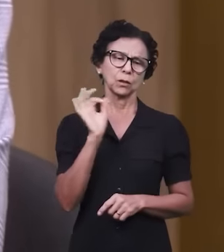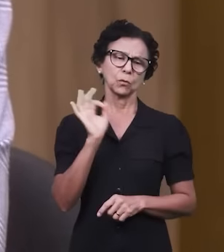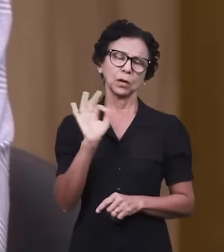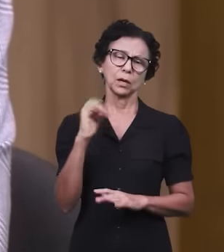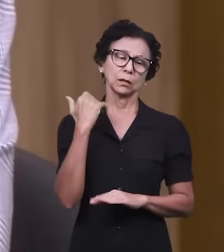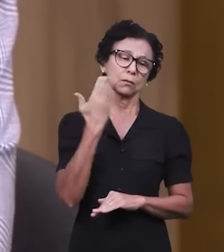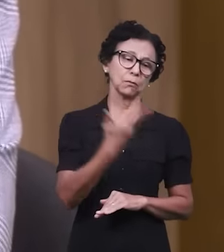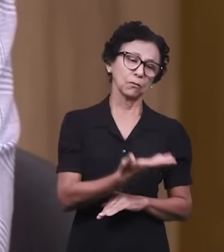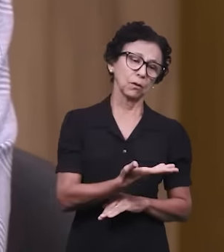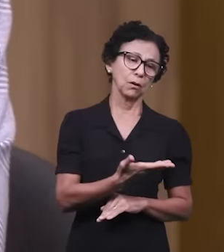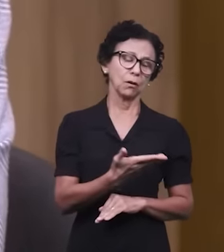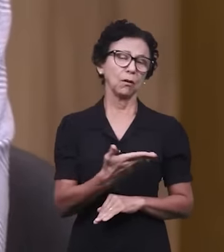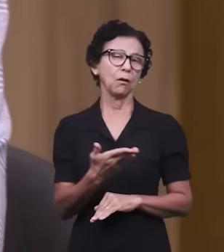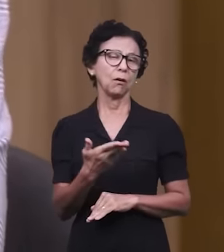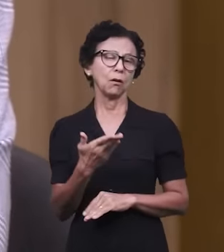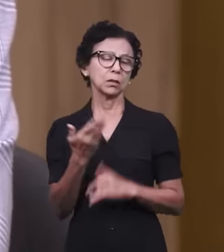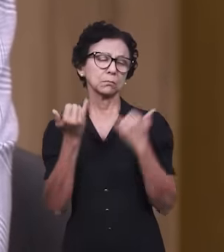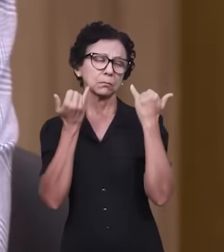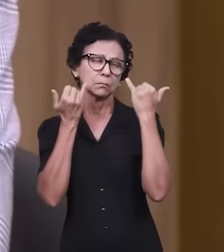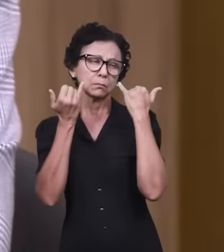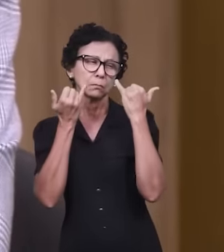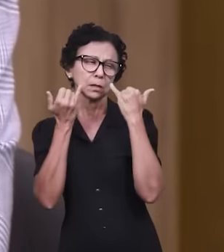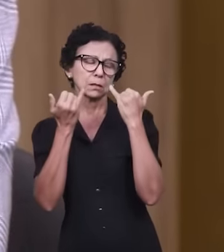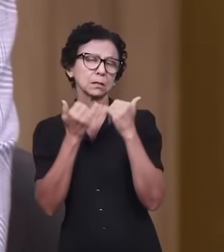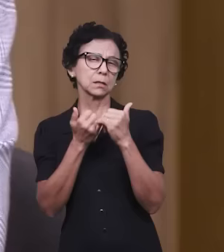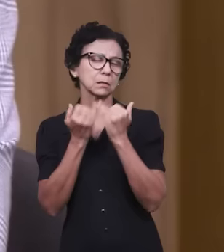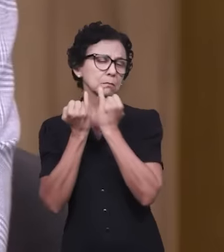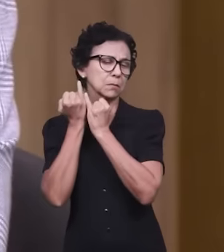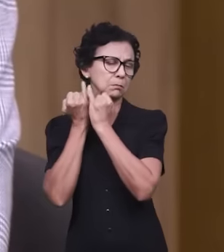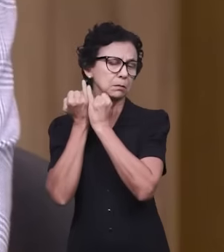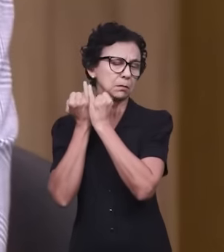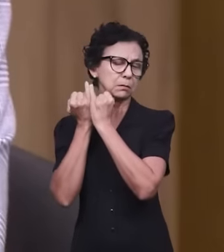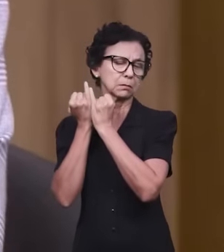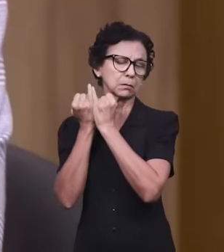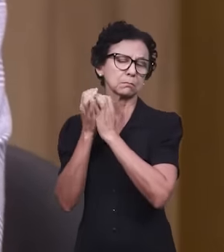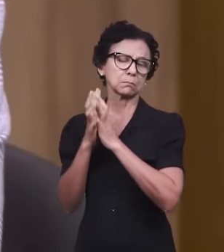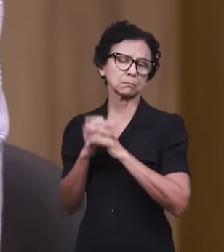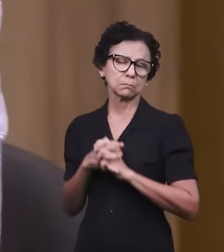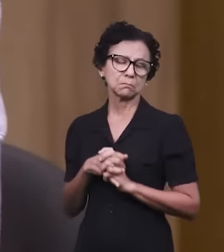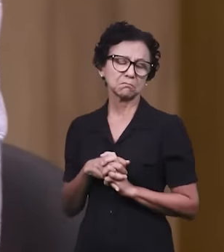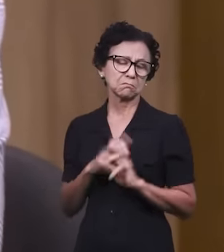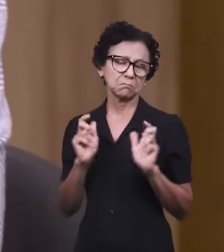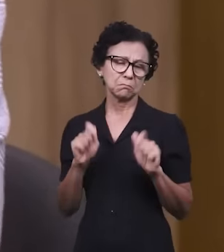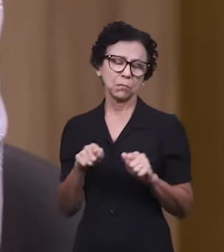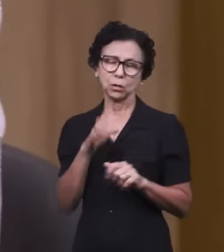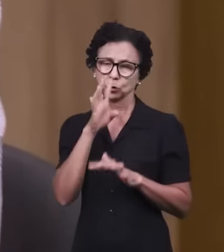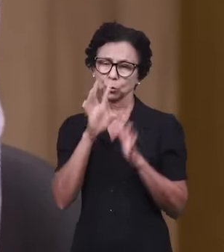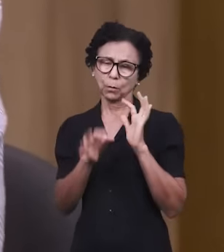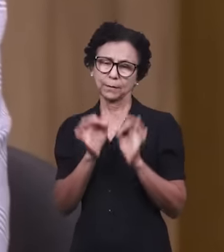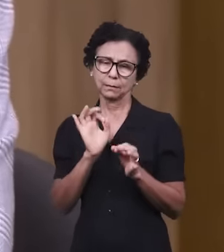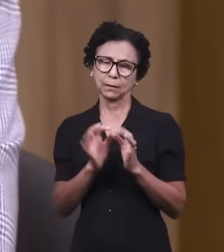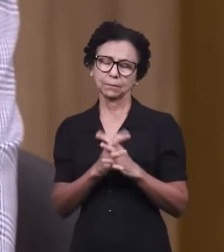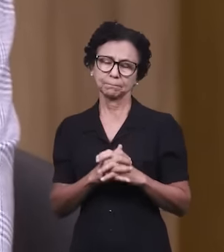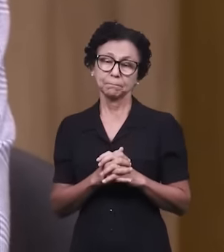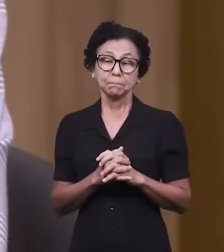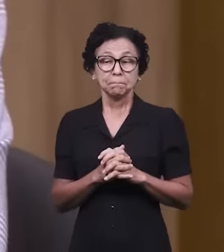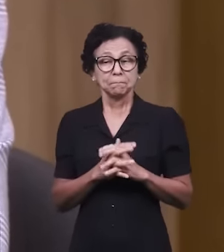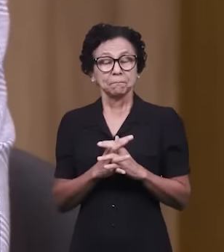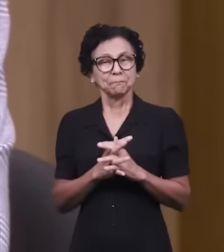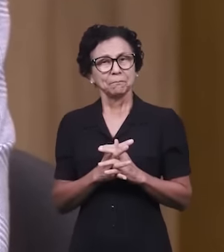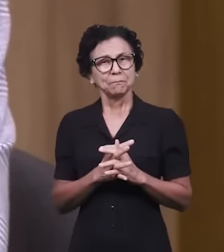fora pode ouvir um comentário e isso, as pessoas têm direito de fazer comentários. Agora, venham aos